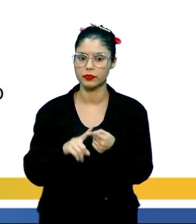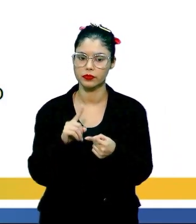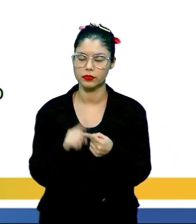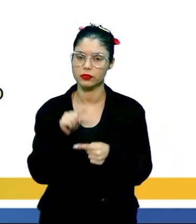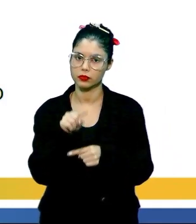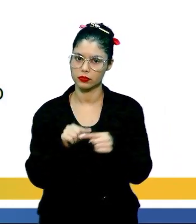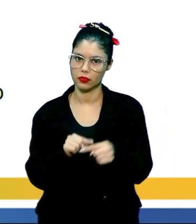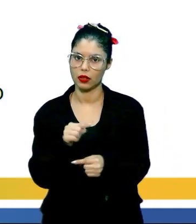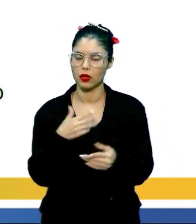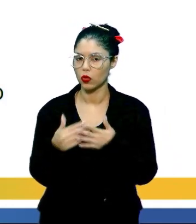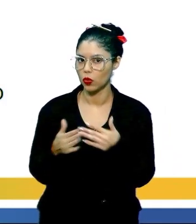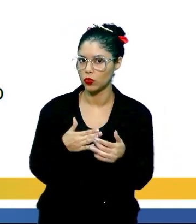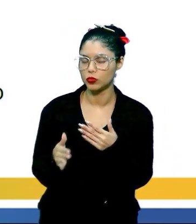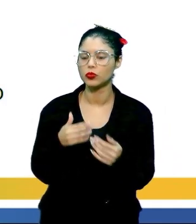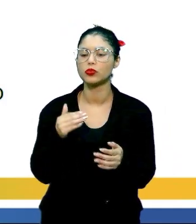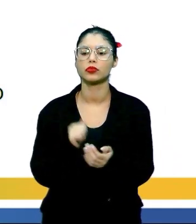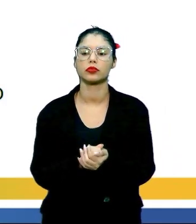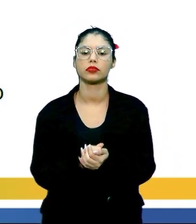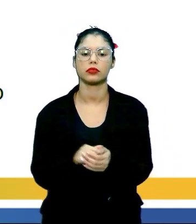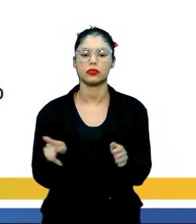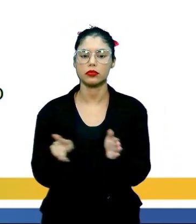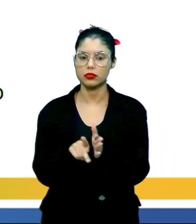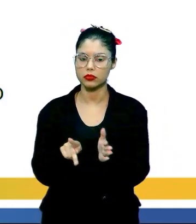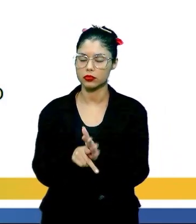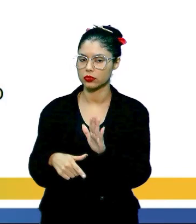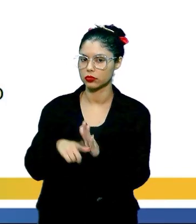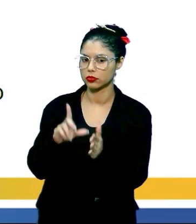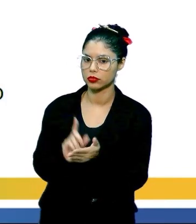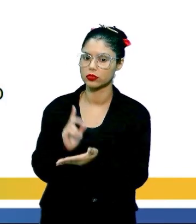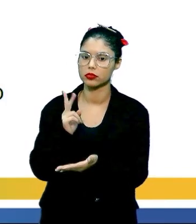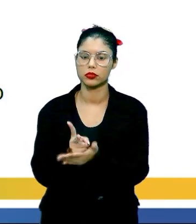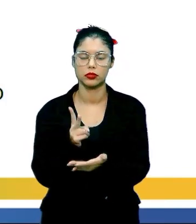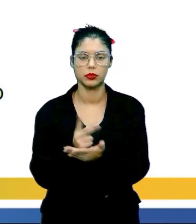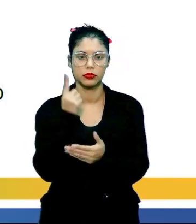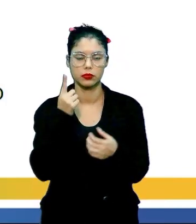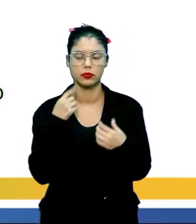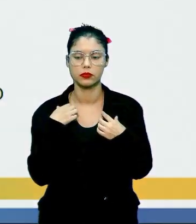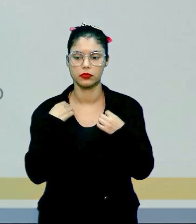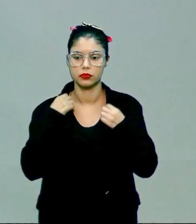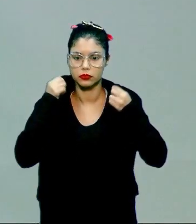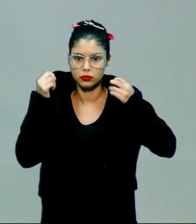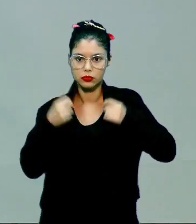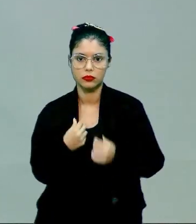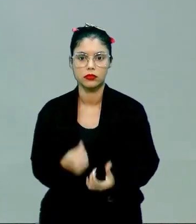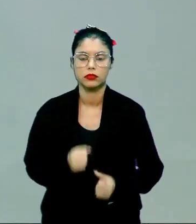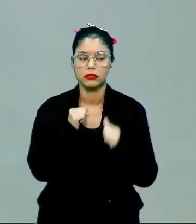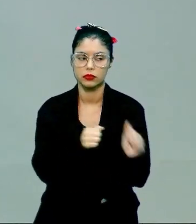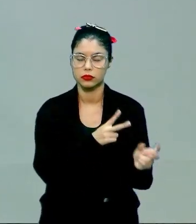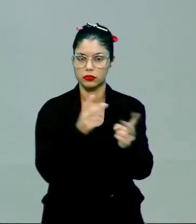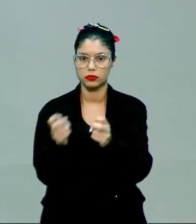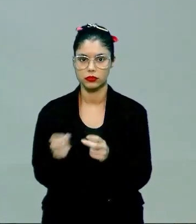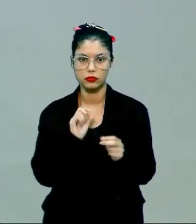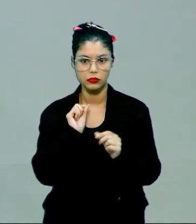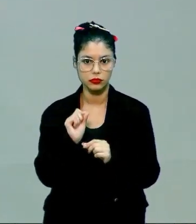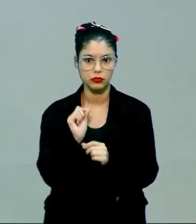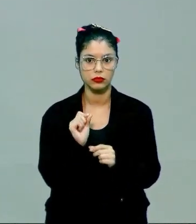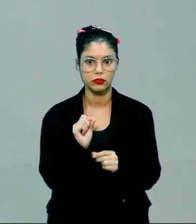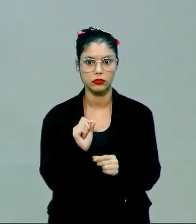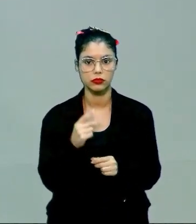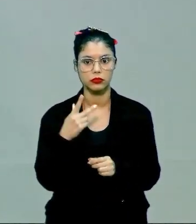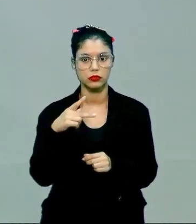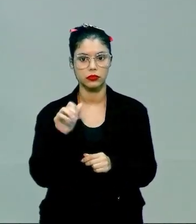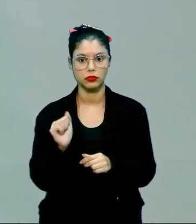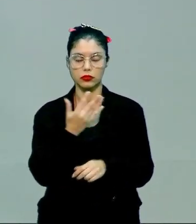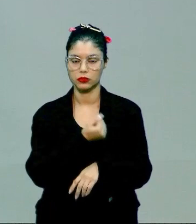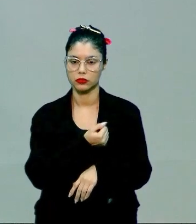se eu dividir qualquer um posterior pelo que vem antes, vai sempre dar 1. Então, você pode perceber uma coisa. Na